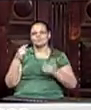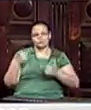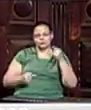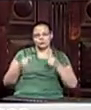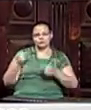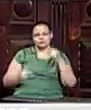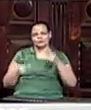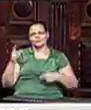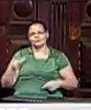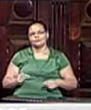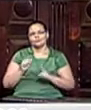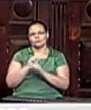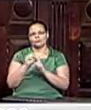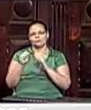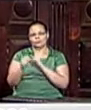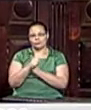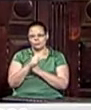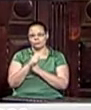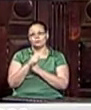políticas sociais